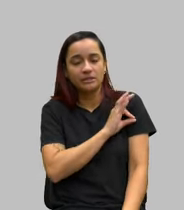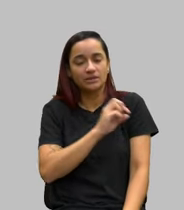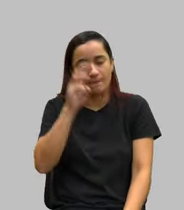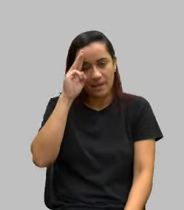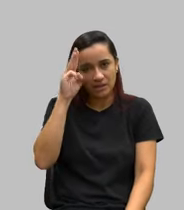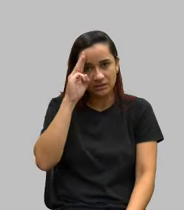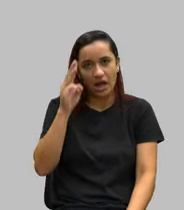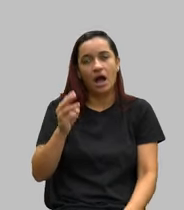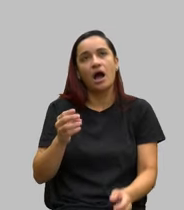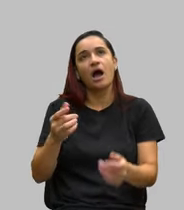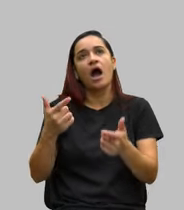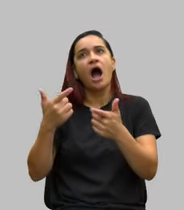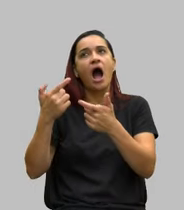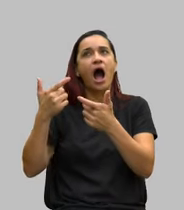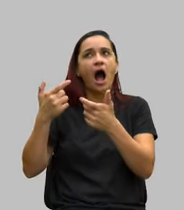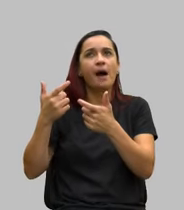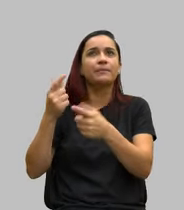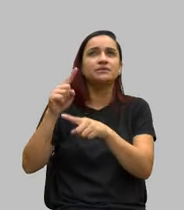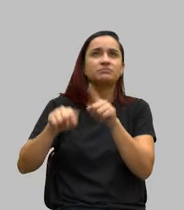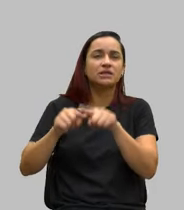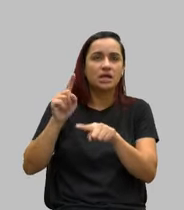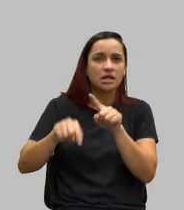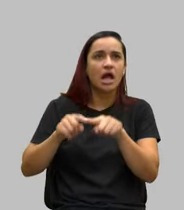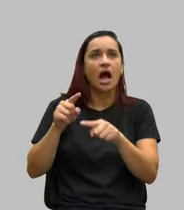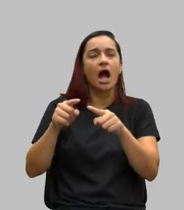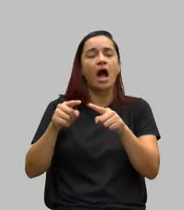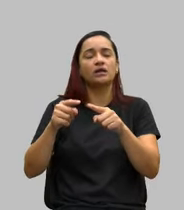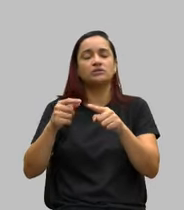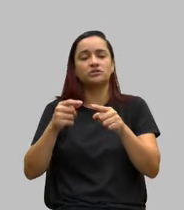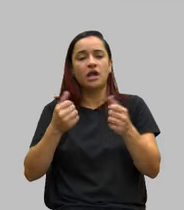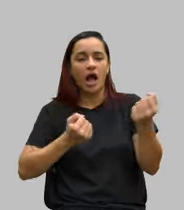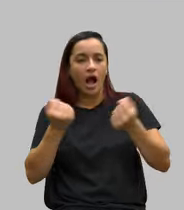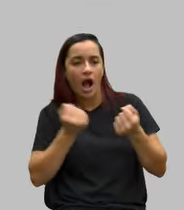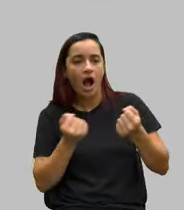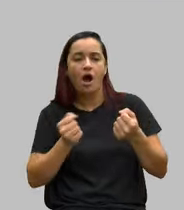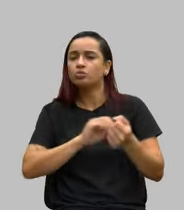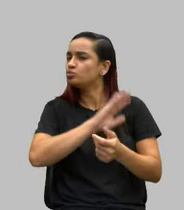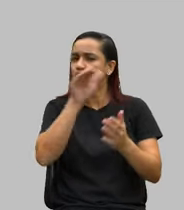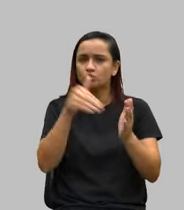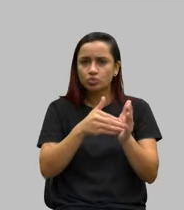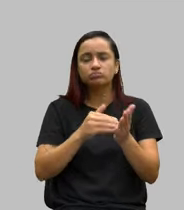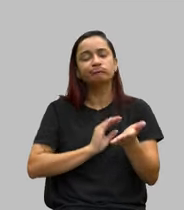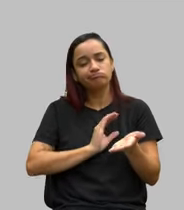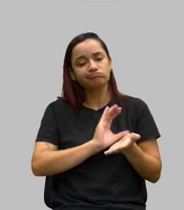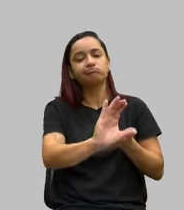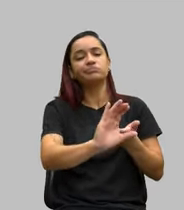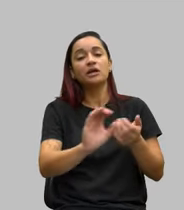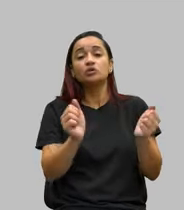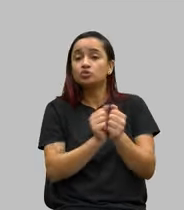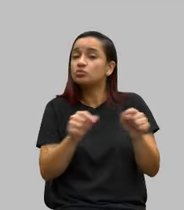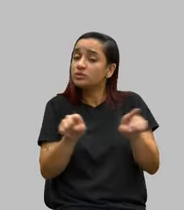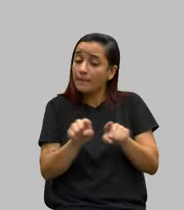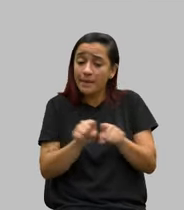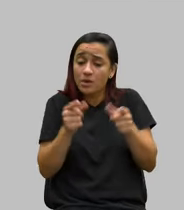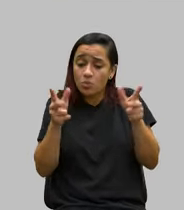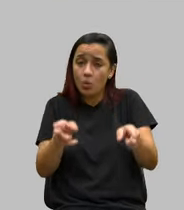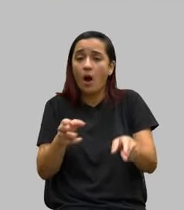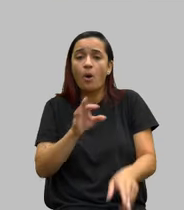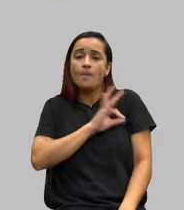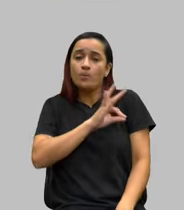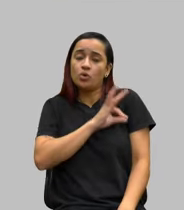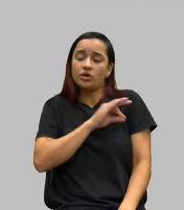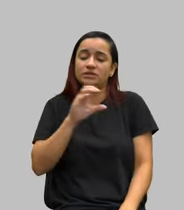desde armamento desde equipamentos viaturas da mesma forma com a polícia civil porque nós entendemos